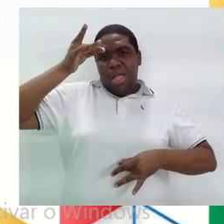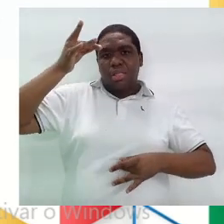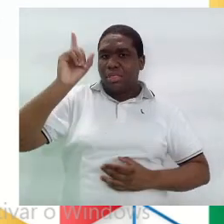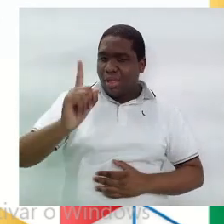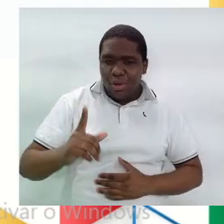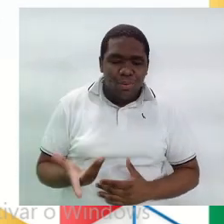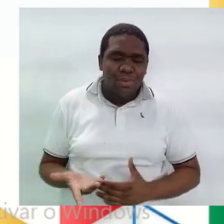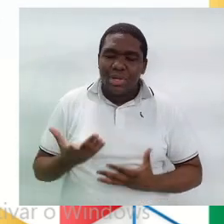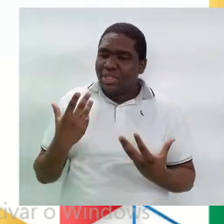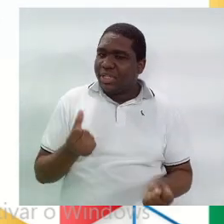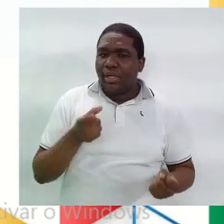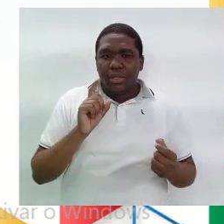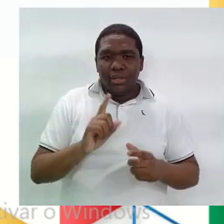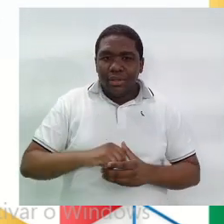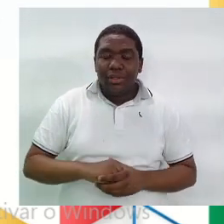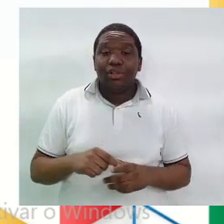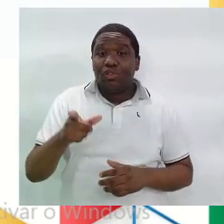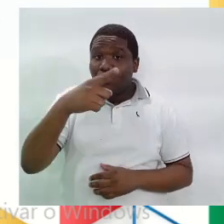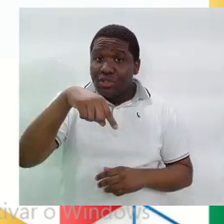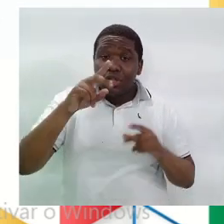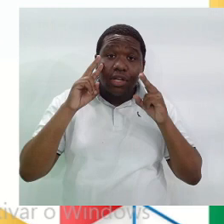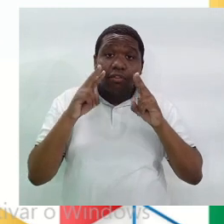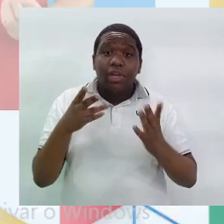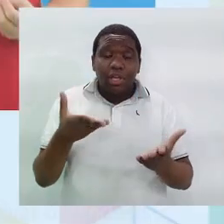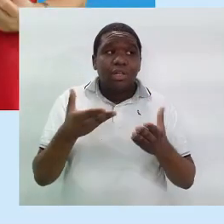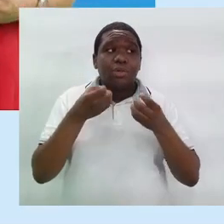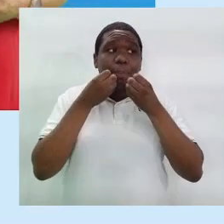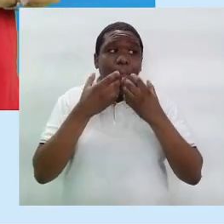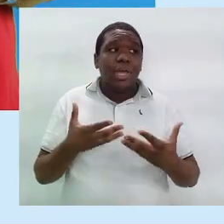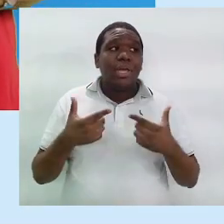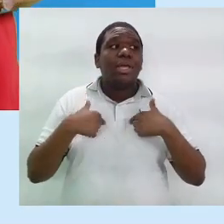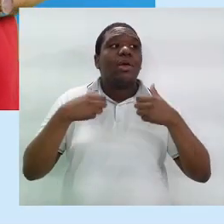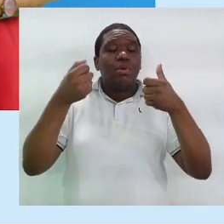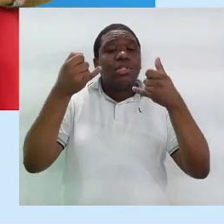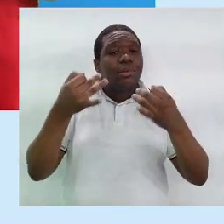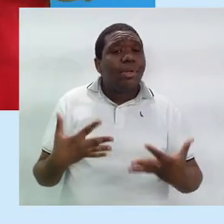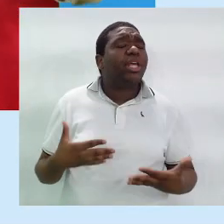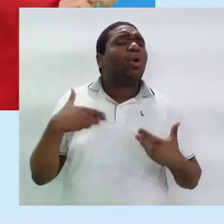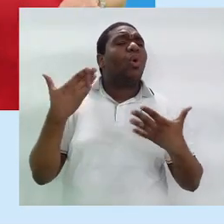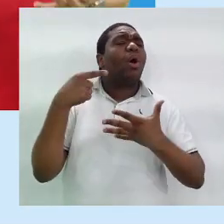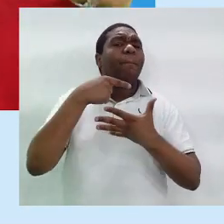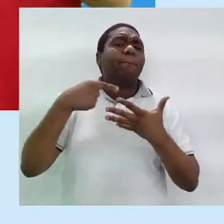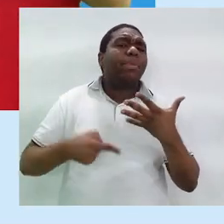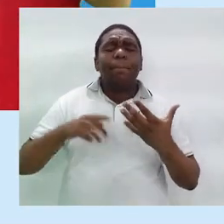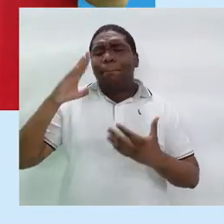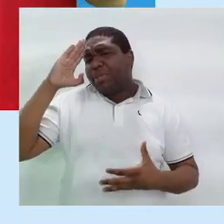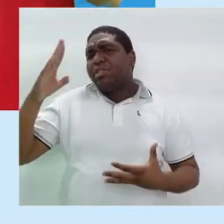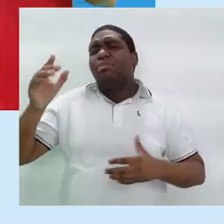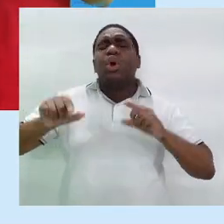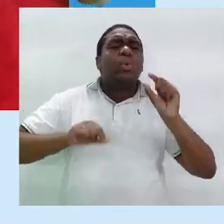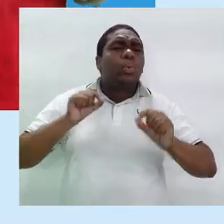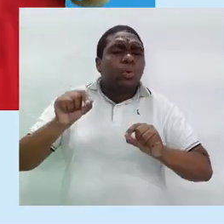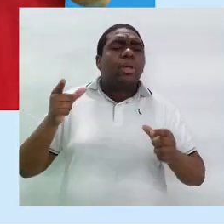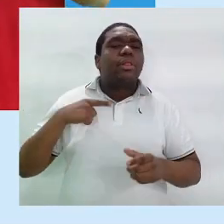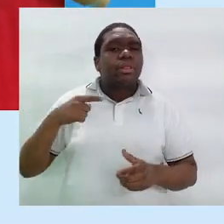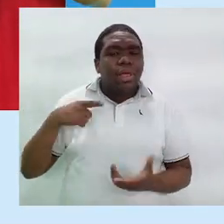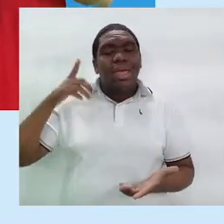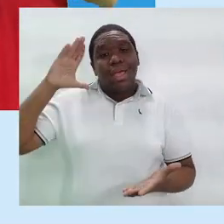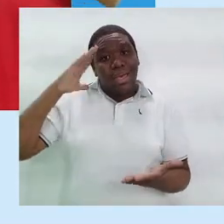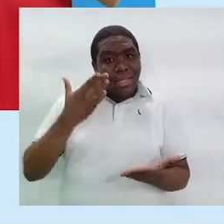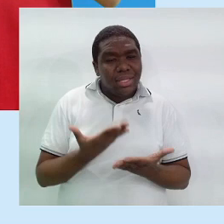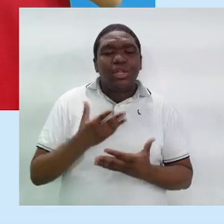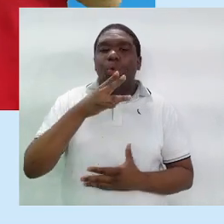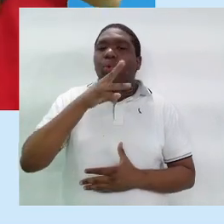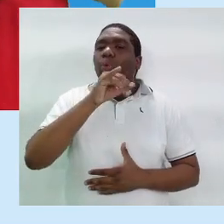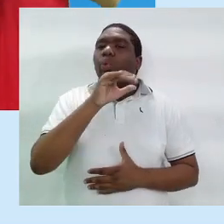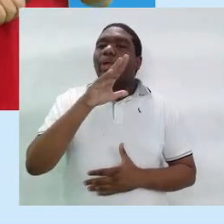vocês agora observassem bem, como eu falei. Quais são os pontos principais? Nós temos as crenças da Wicca,